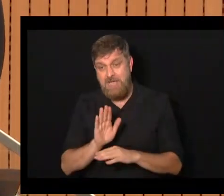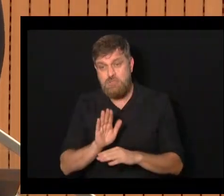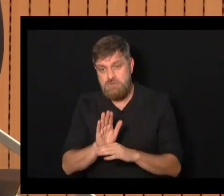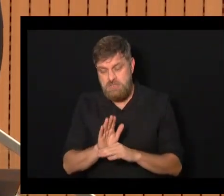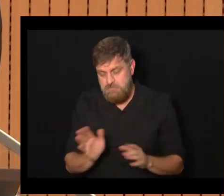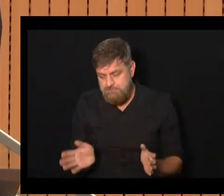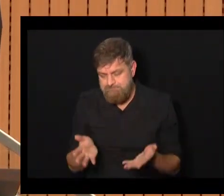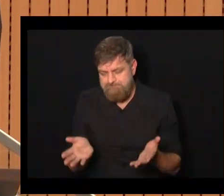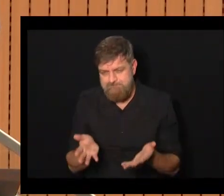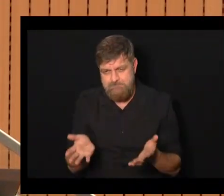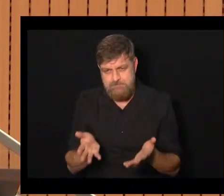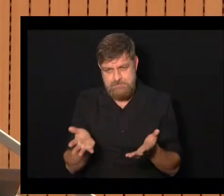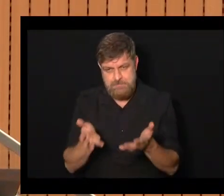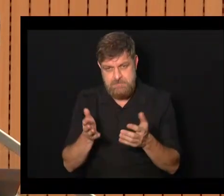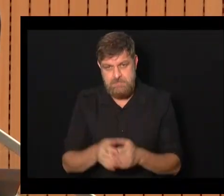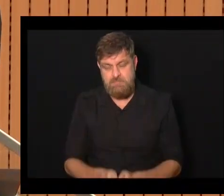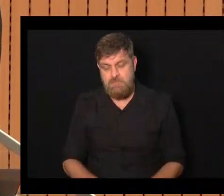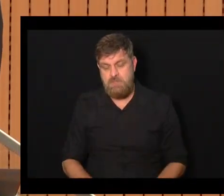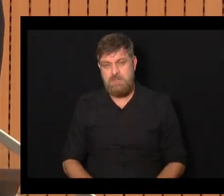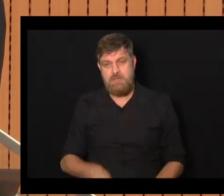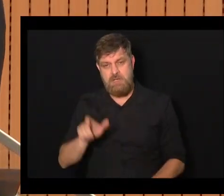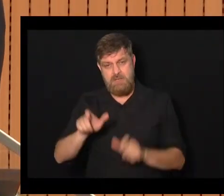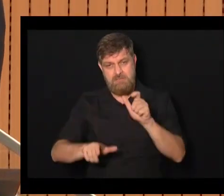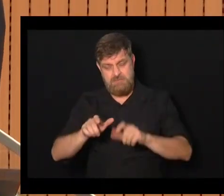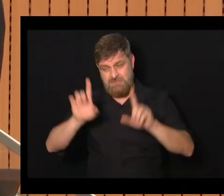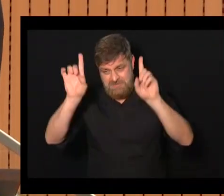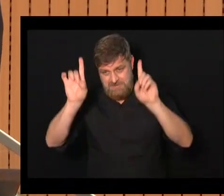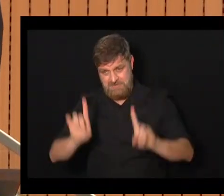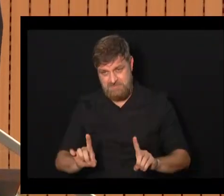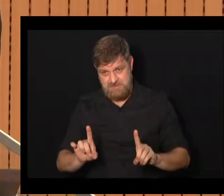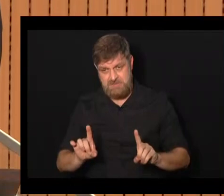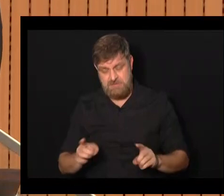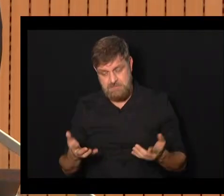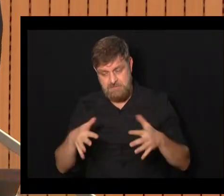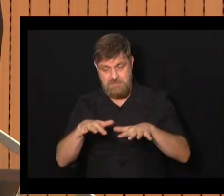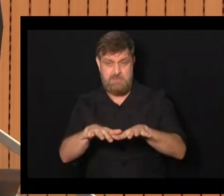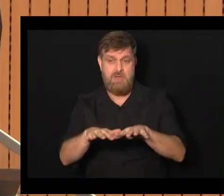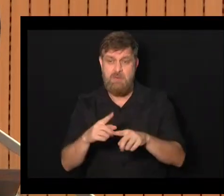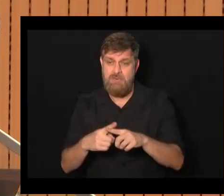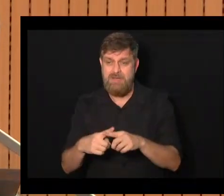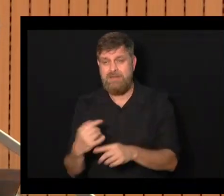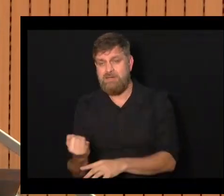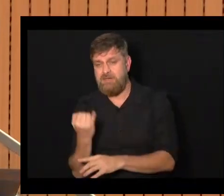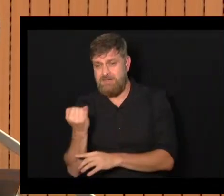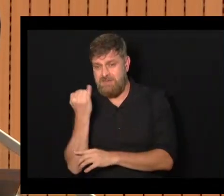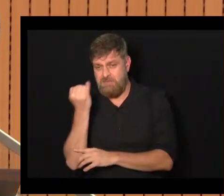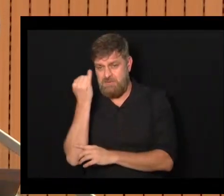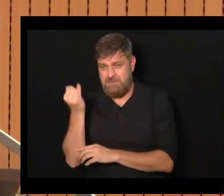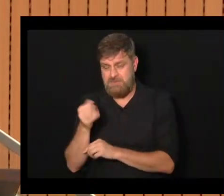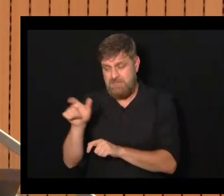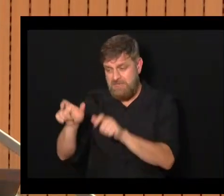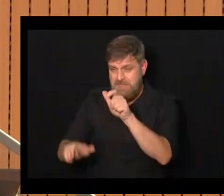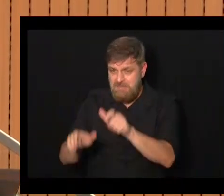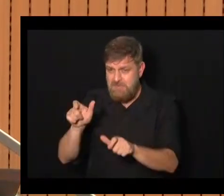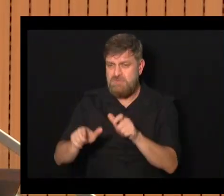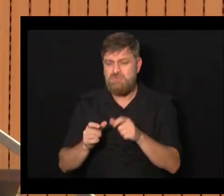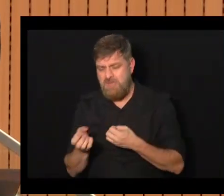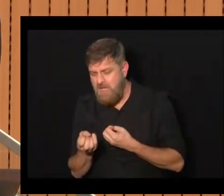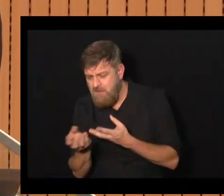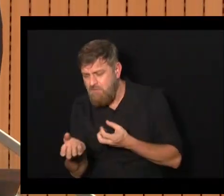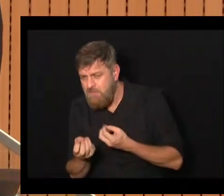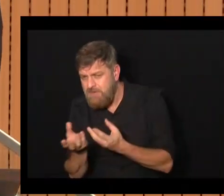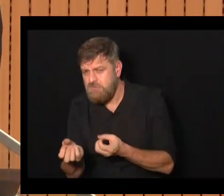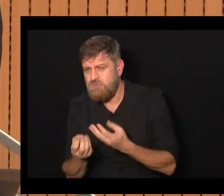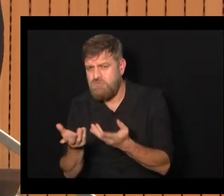facilitador, né, das pessoas com alguma deficiência, porque é importante, então, que essas pessoas tenham acesso às